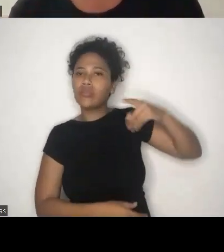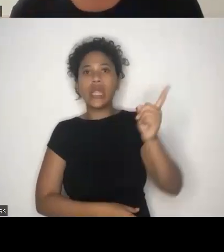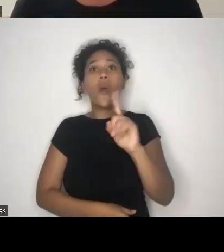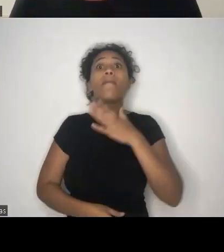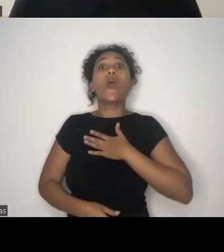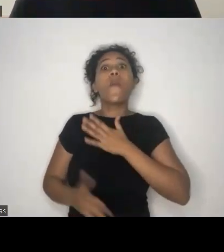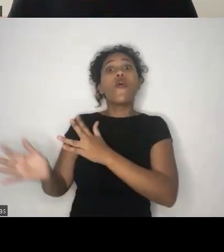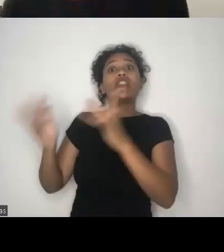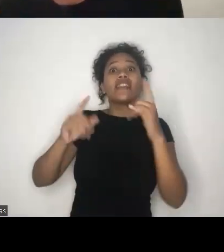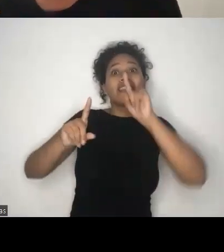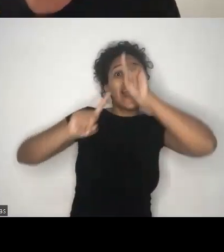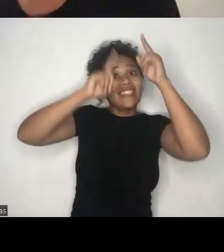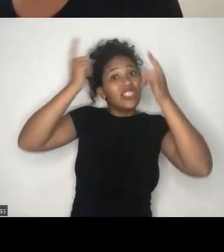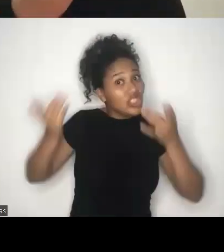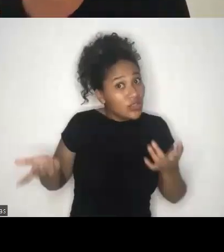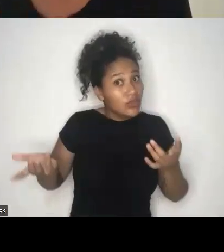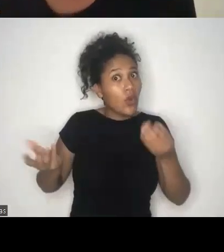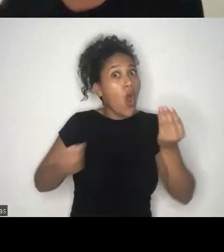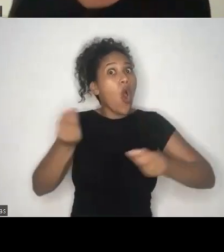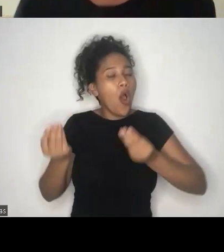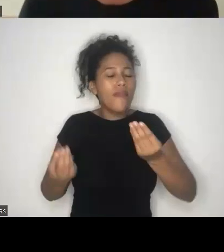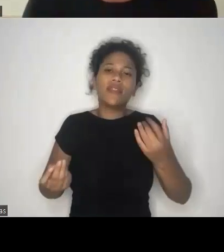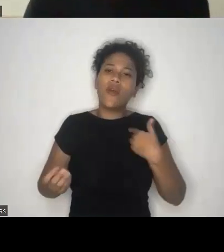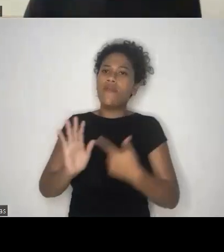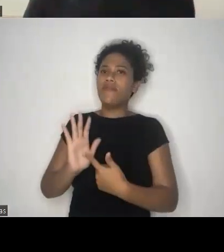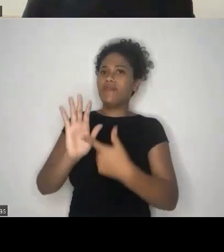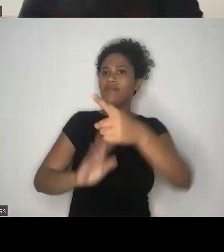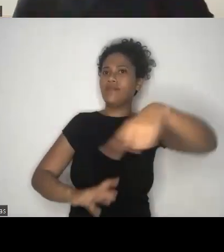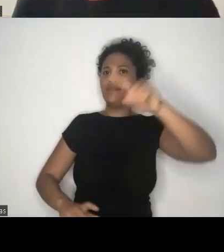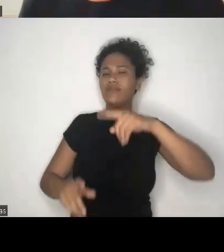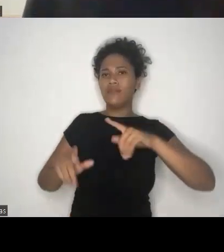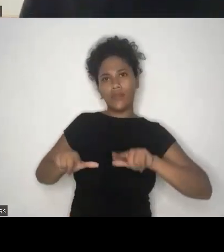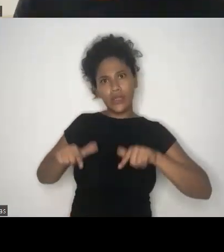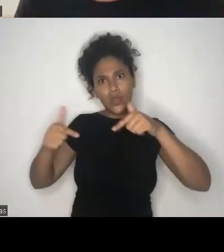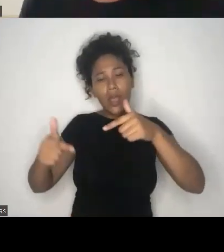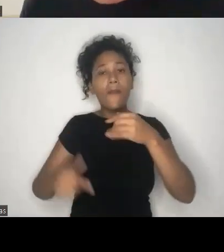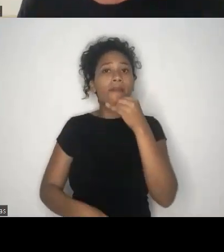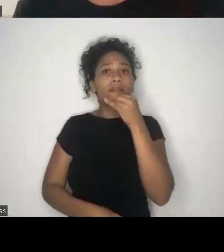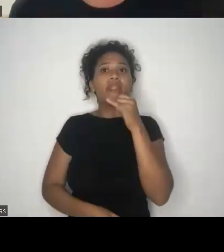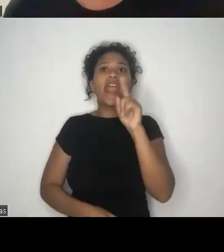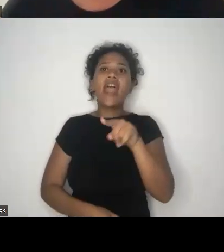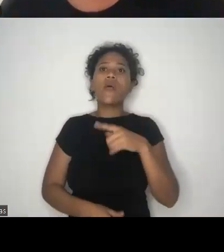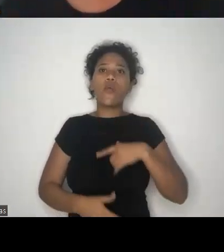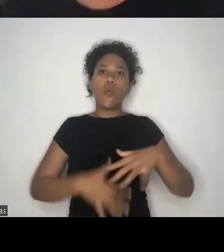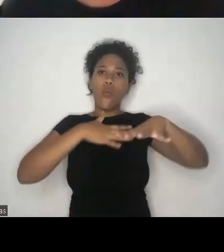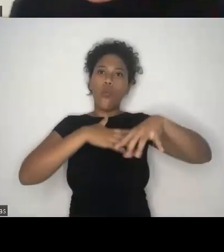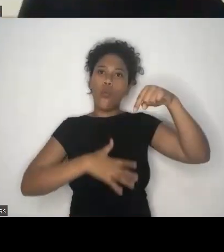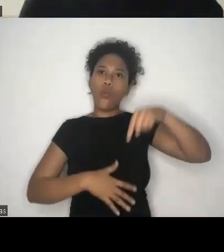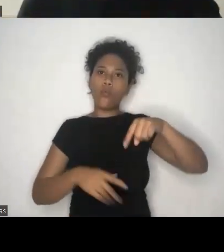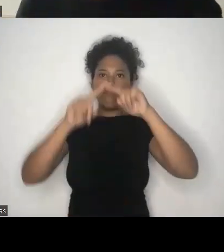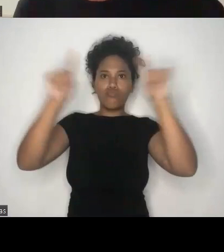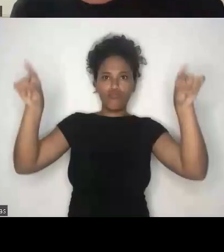criativo Então vou mostrar para vocês que para executar isso isso aqui por exemplo um quadro que eu que eu faço